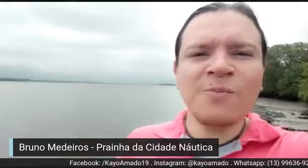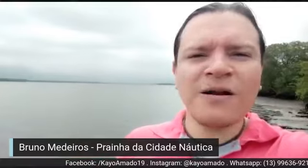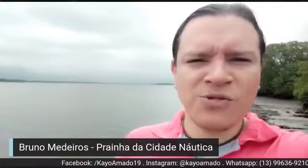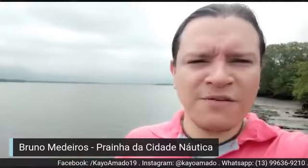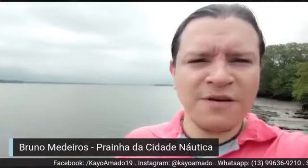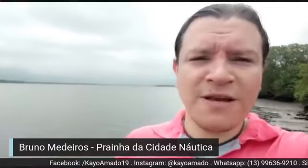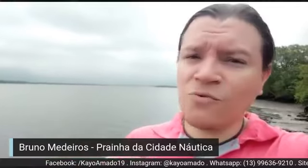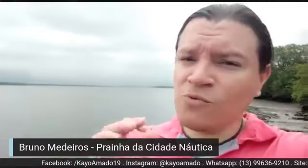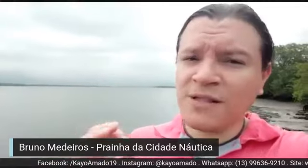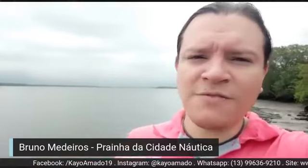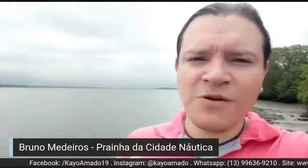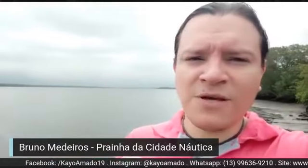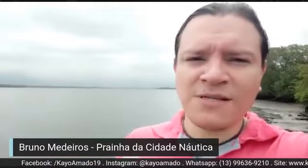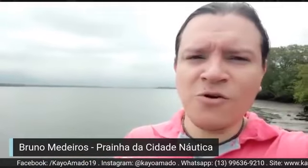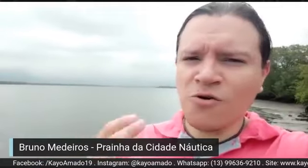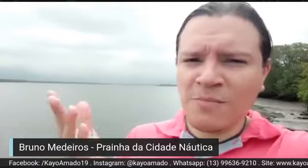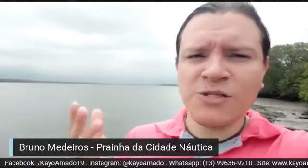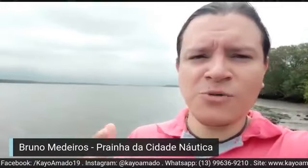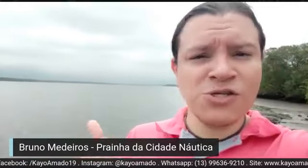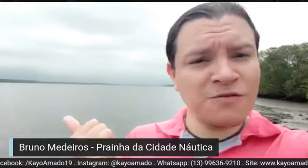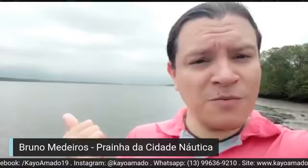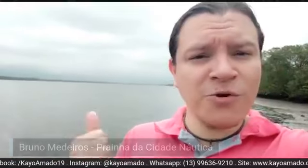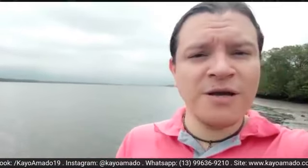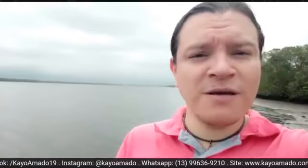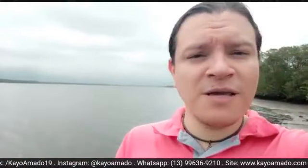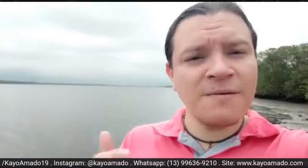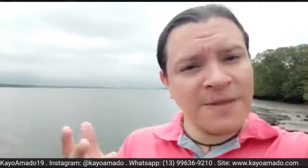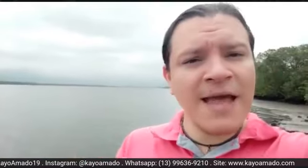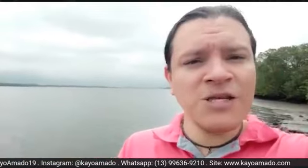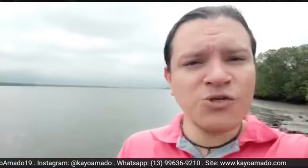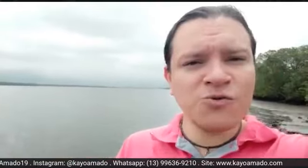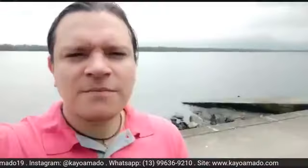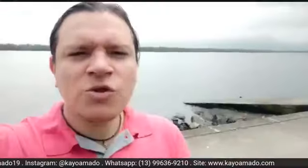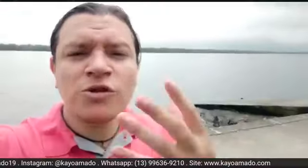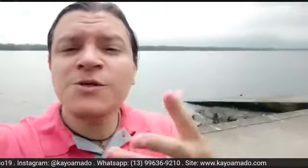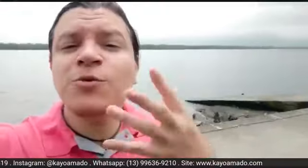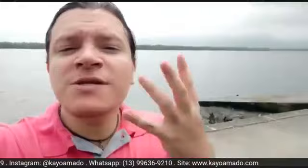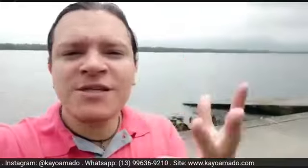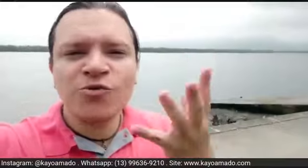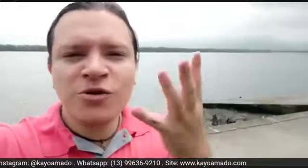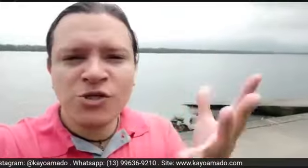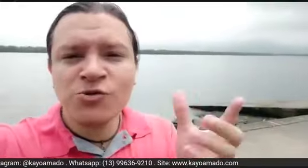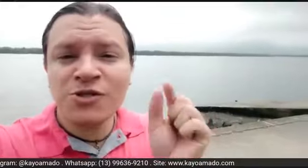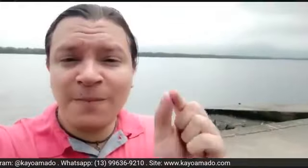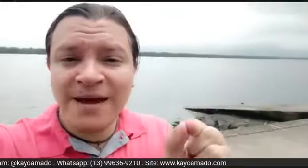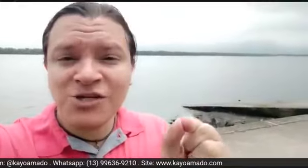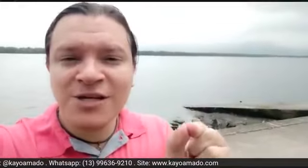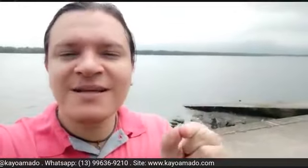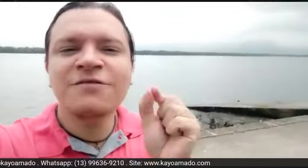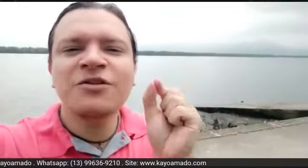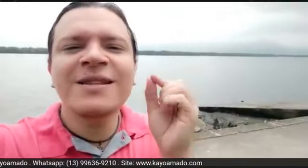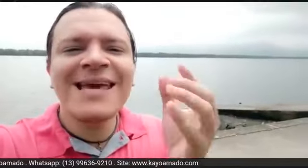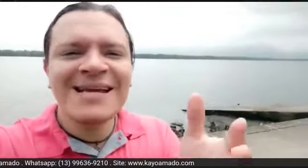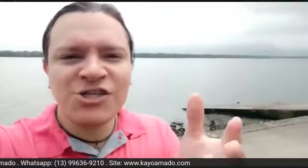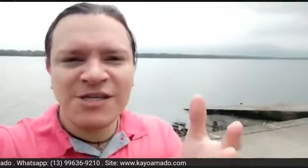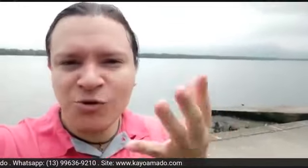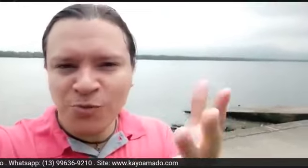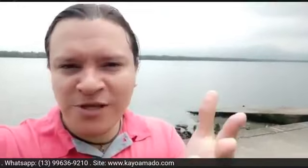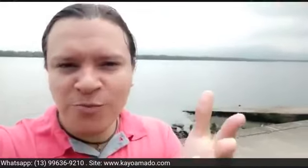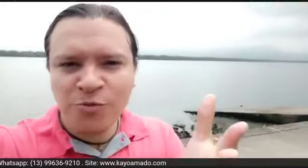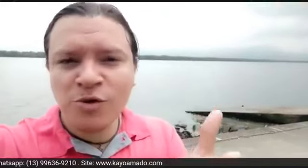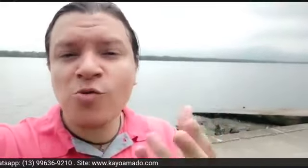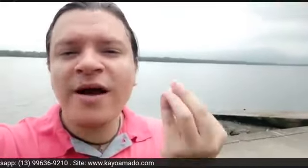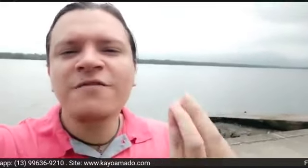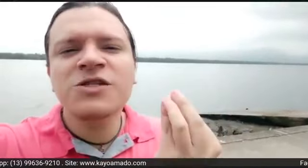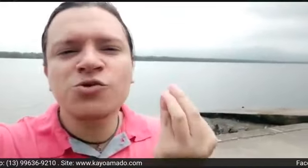menos barcos à vela com tanta frequência. O máximo que a gente vê boiando aqui é lixo. E todo esse potencial turístico se perde devido à negligência do